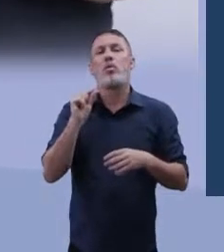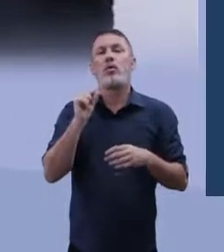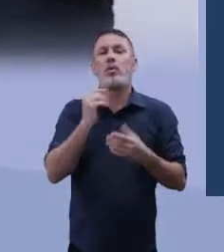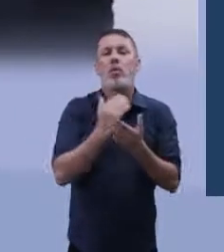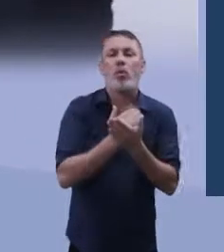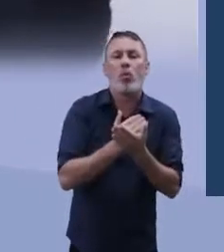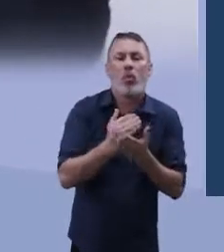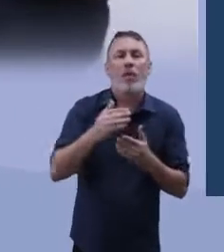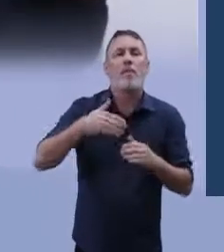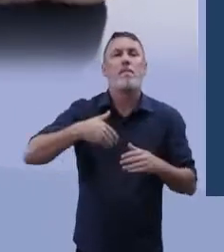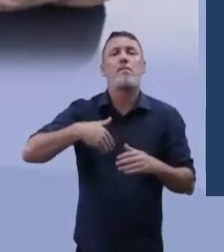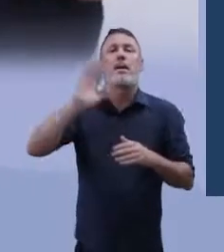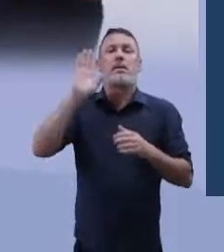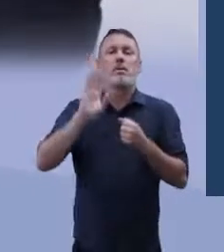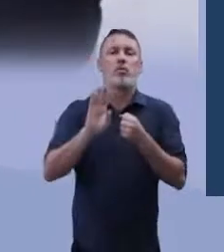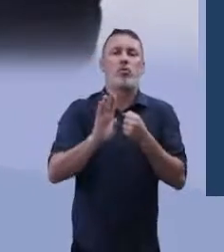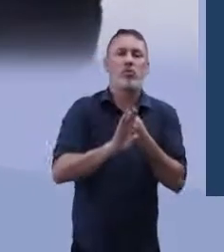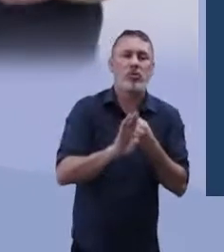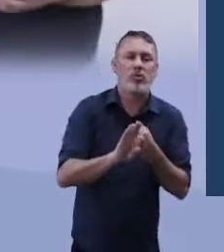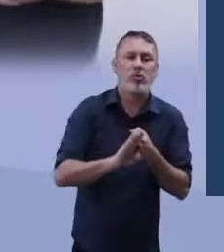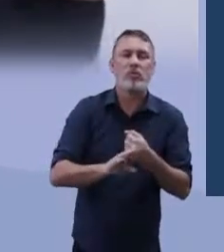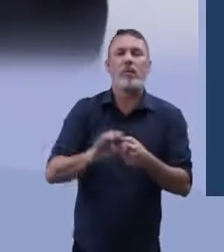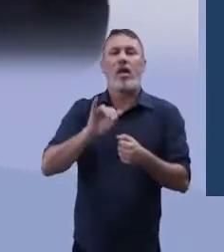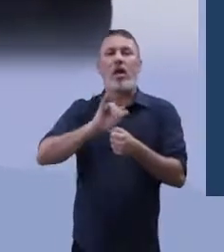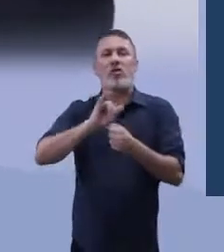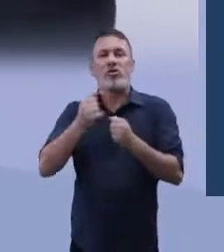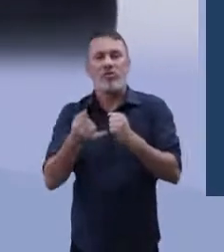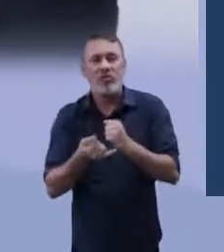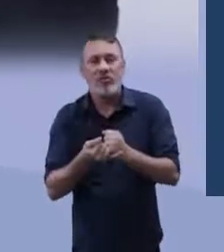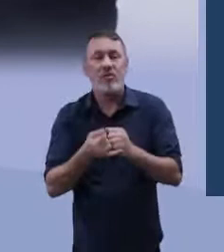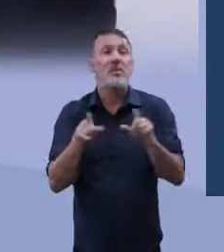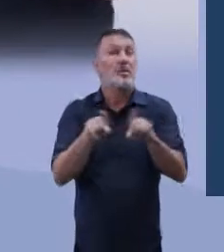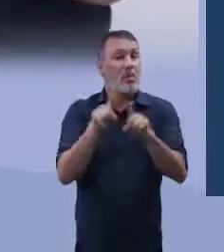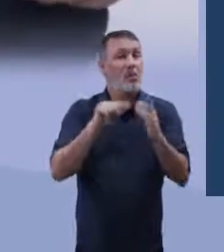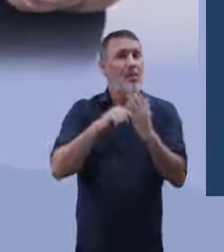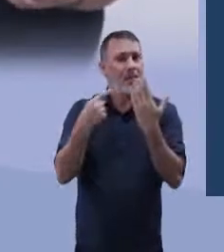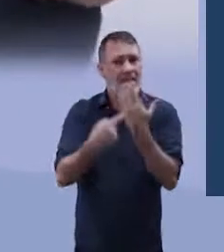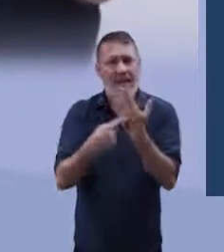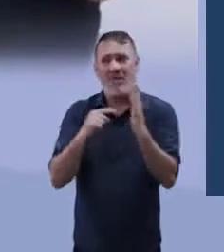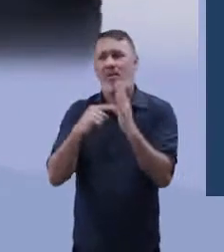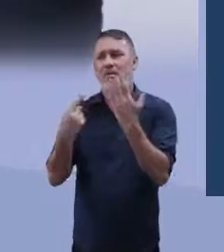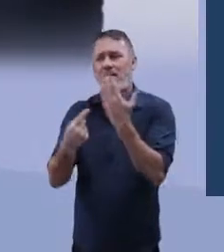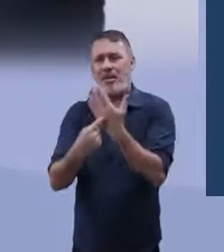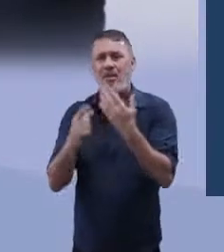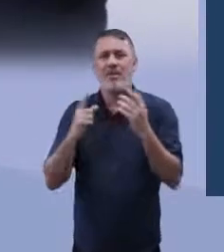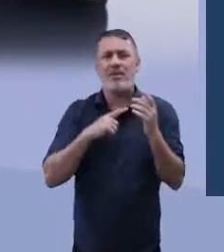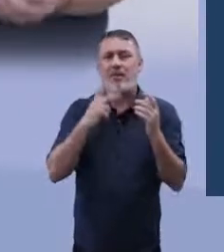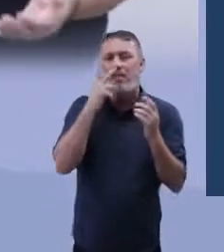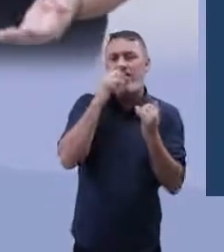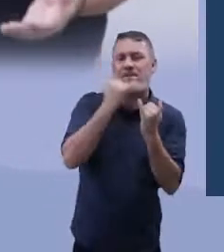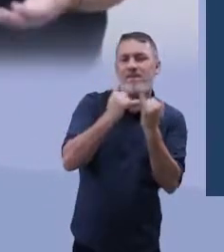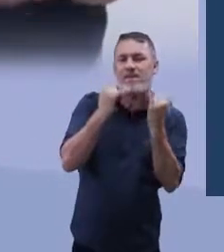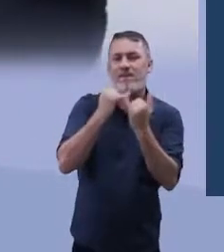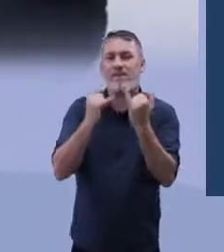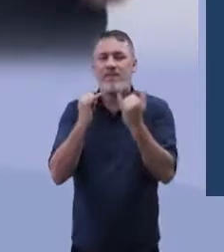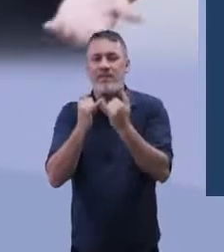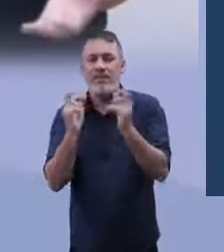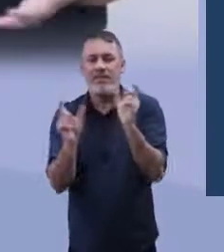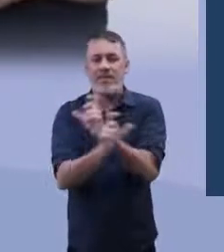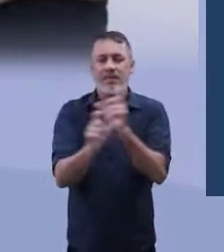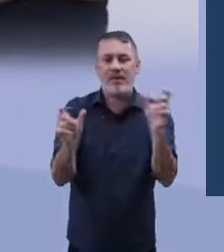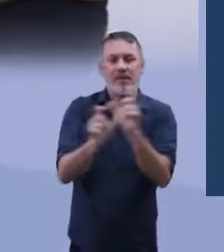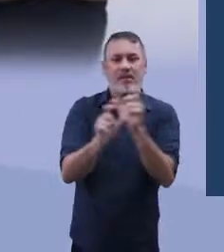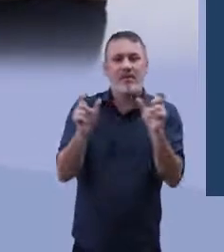mais emprego de substantivos, de adjetivos e muitas metáforas, muitas analogias, ou seja,